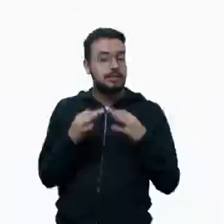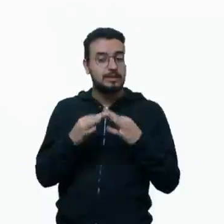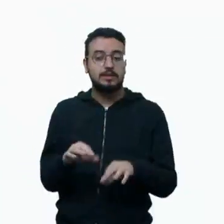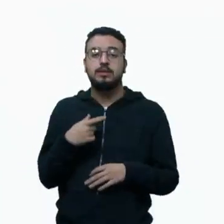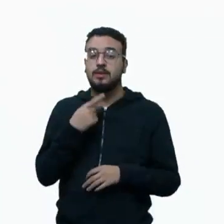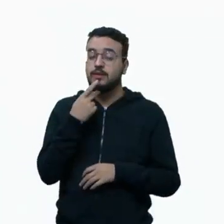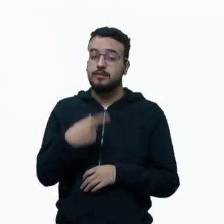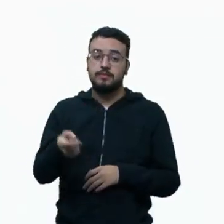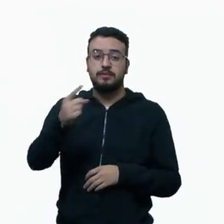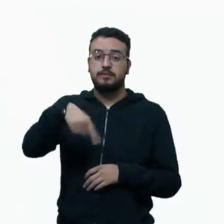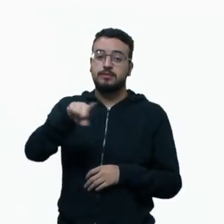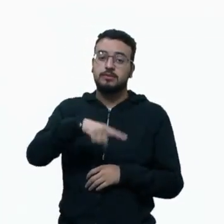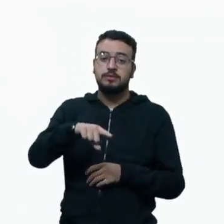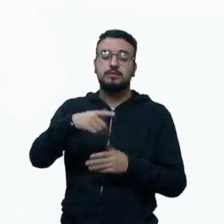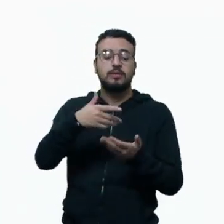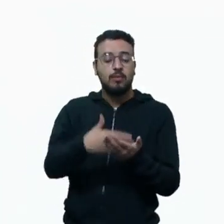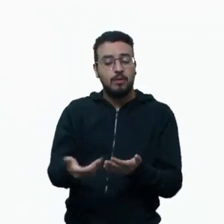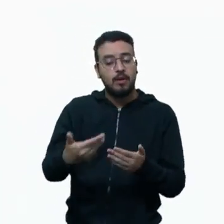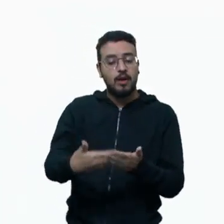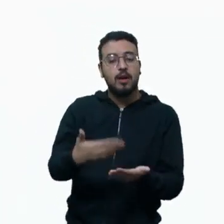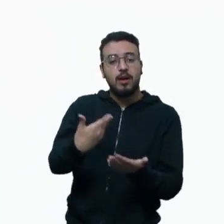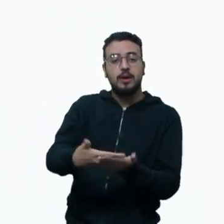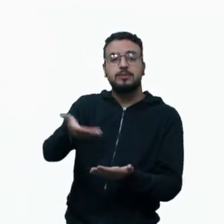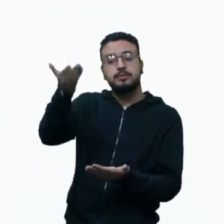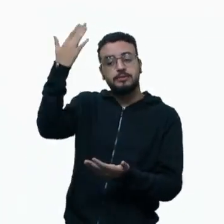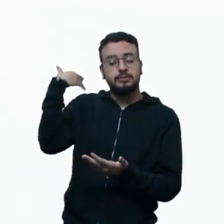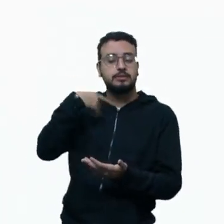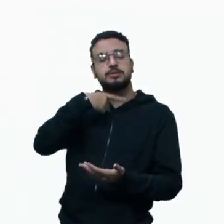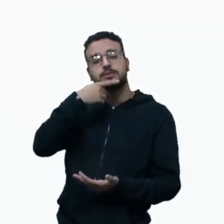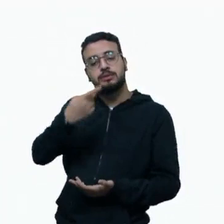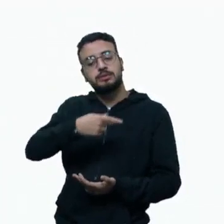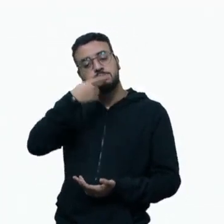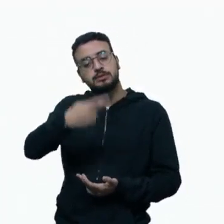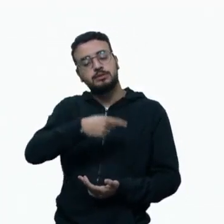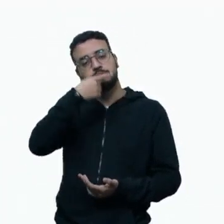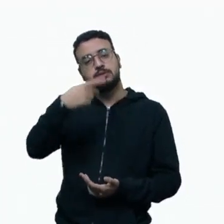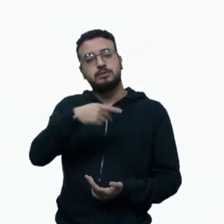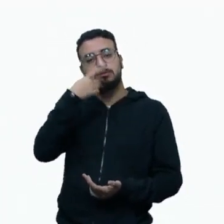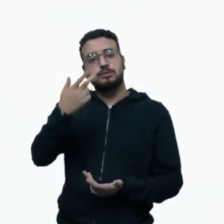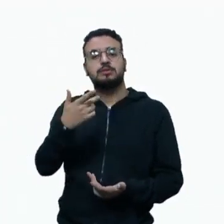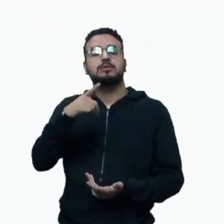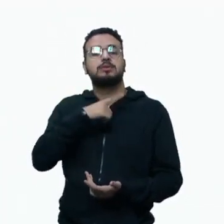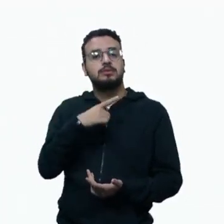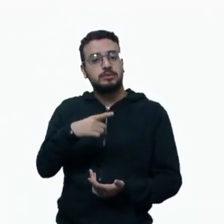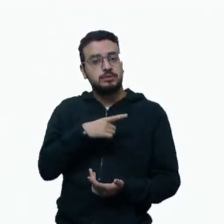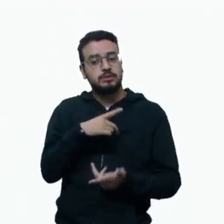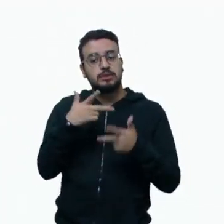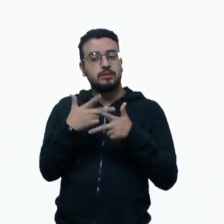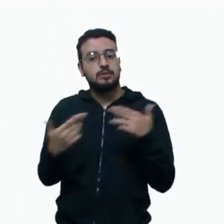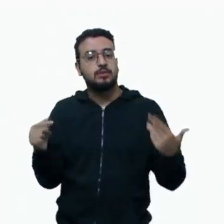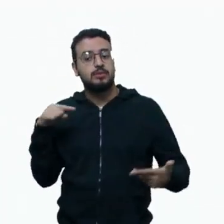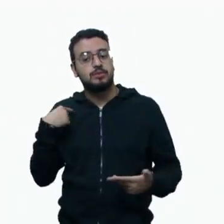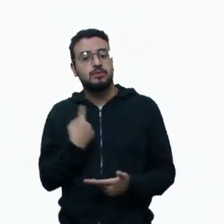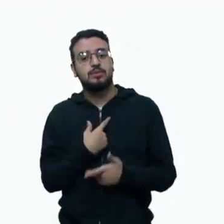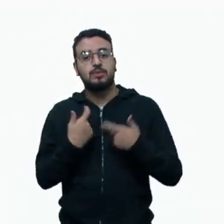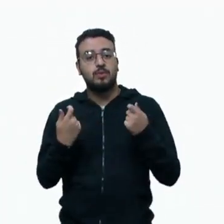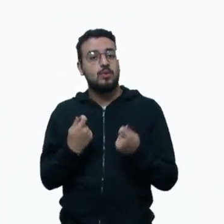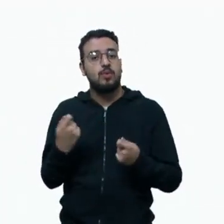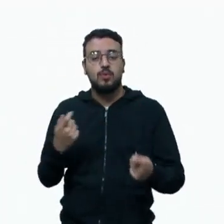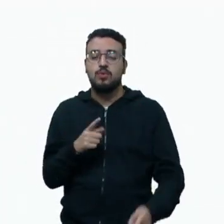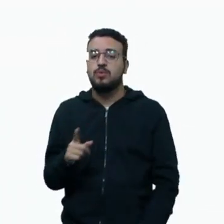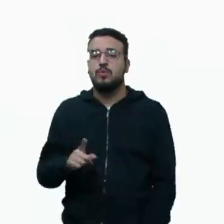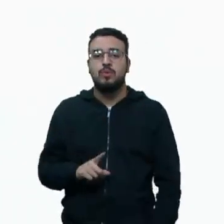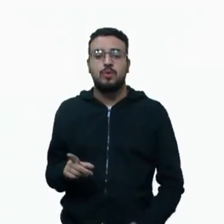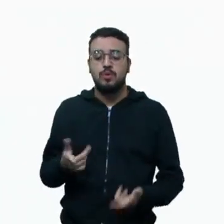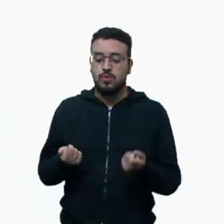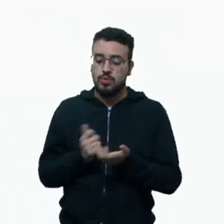para vocês desde a aula passada que eu venho falando aqui nessa teleaula. Temos atividades que nós não controlamos. Existem atividades